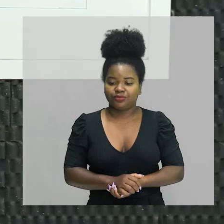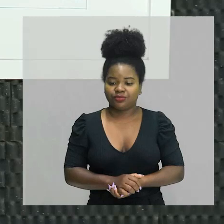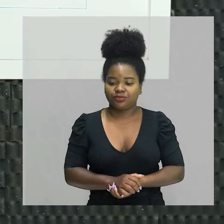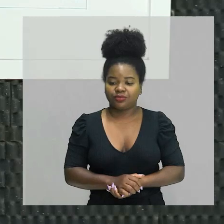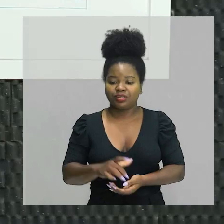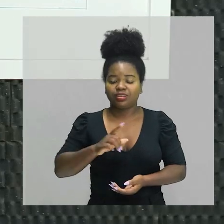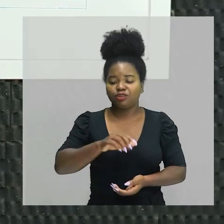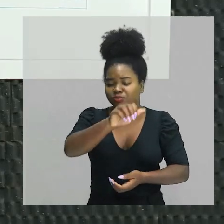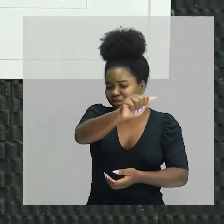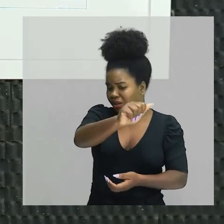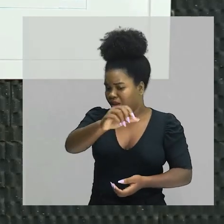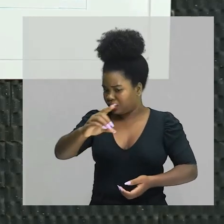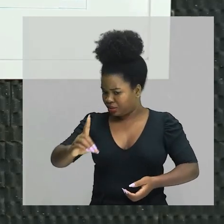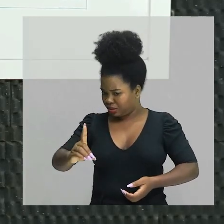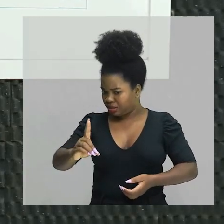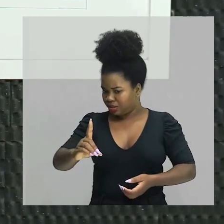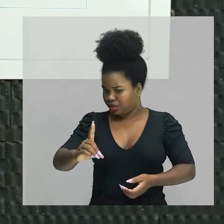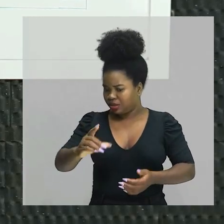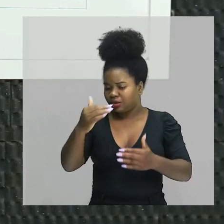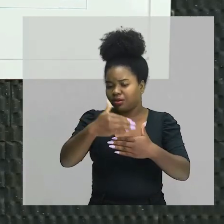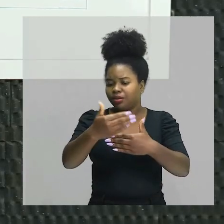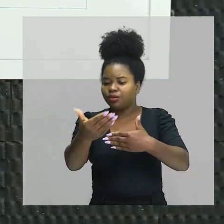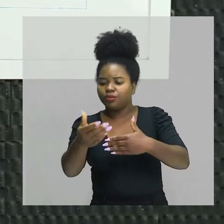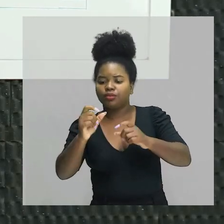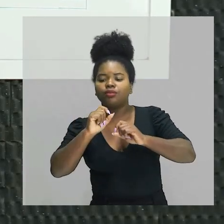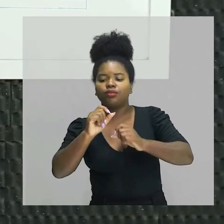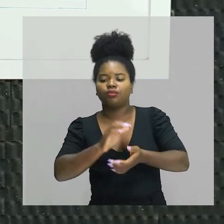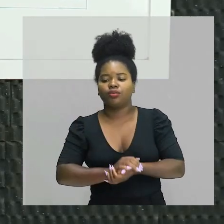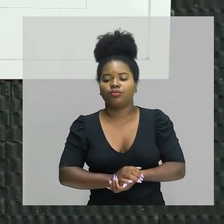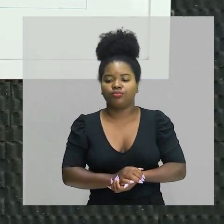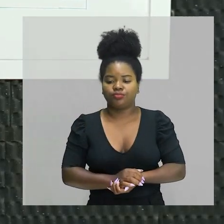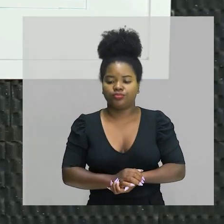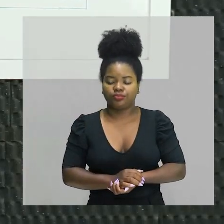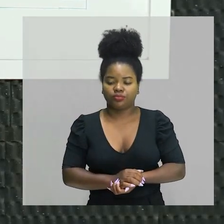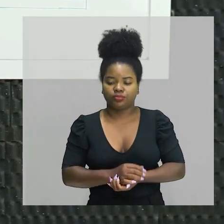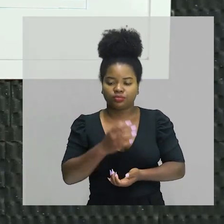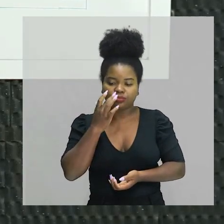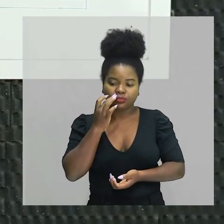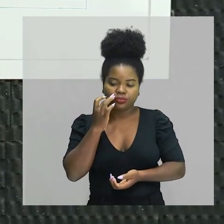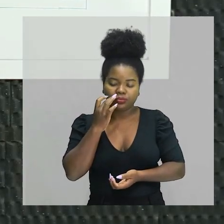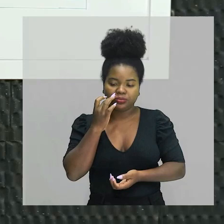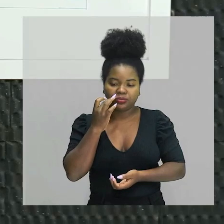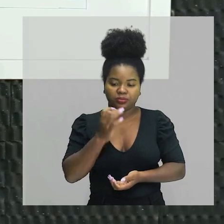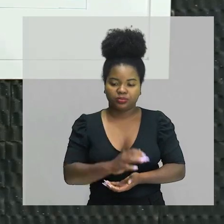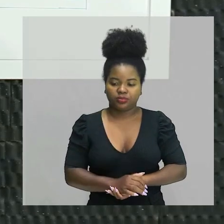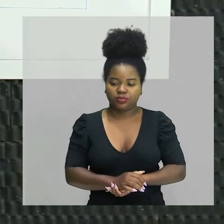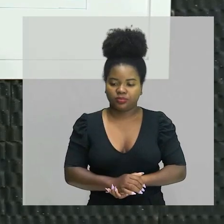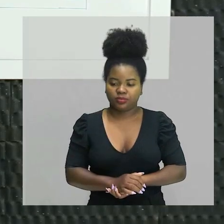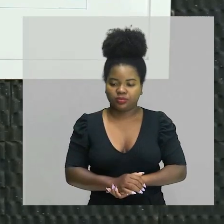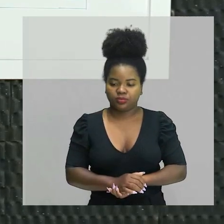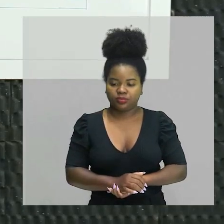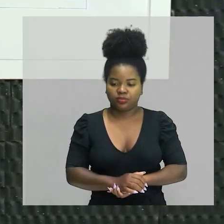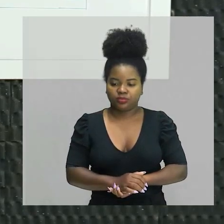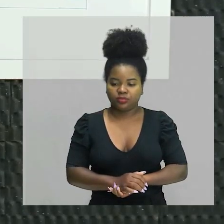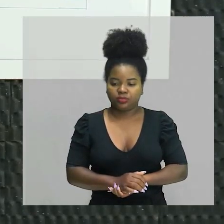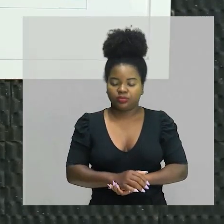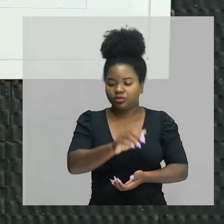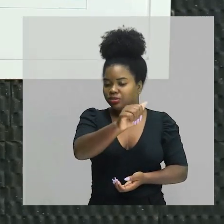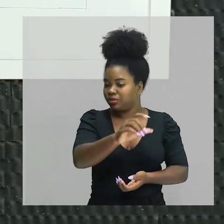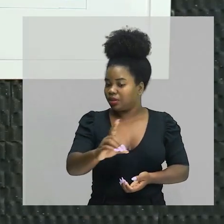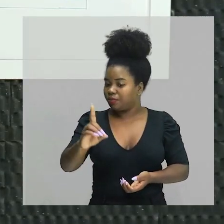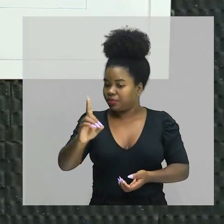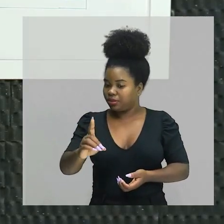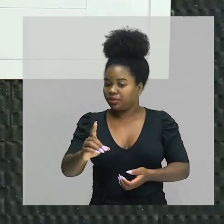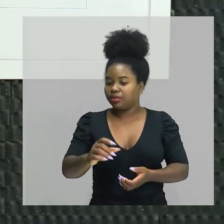para D é justamente esse lado aqui que foi dobrado. essa largura. Ou seja, de A para